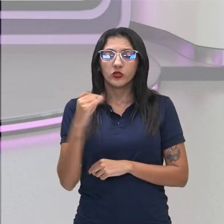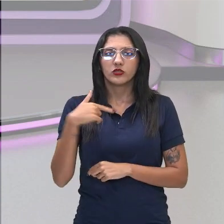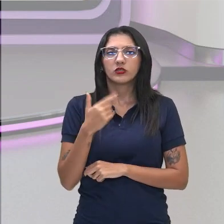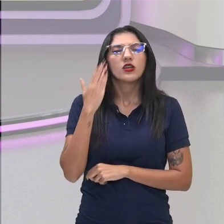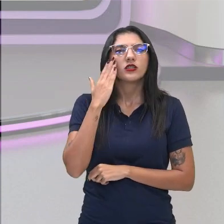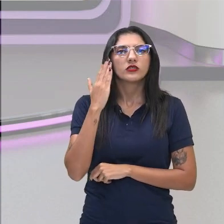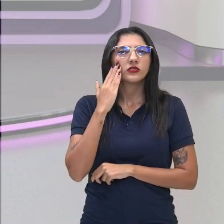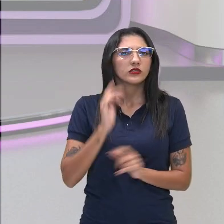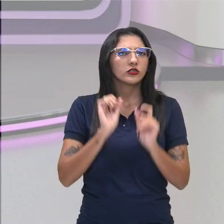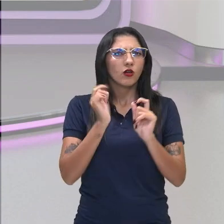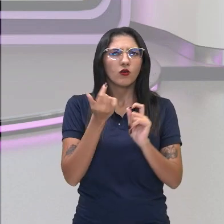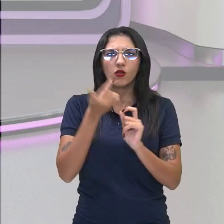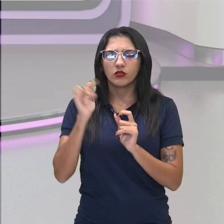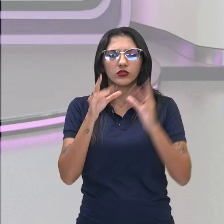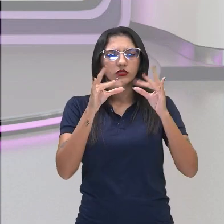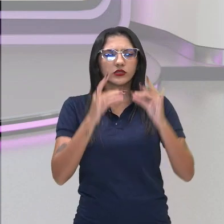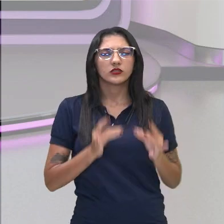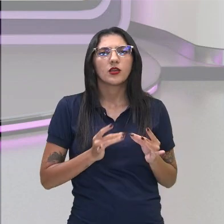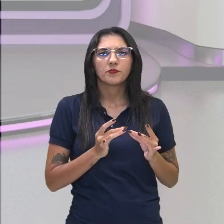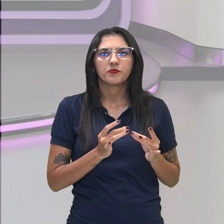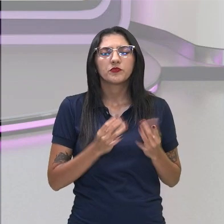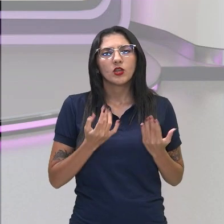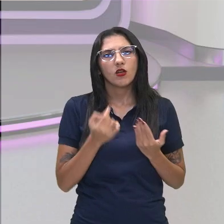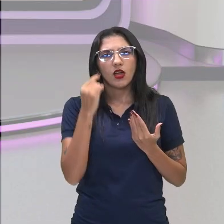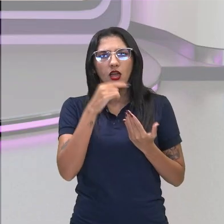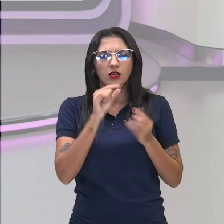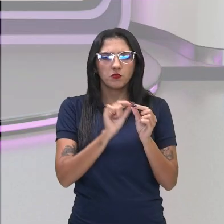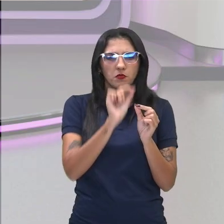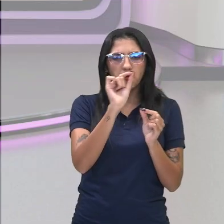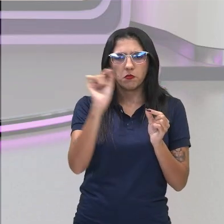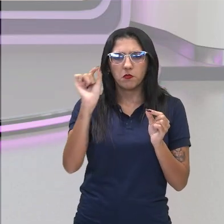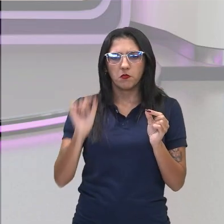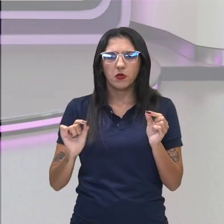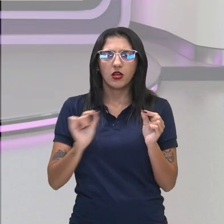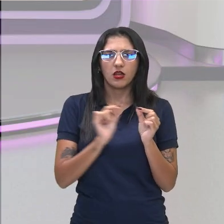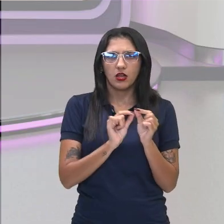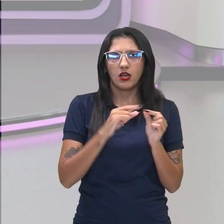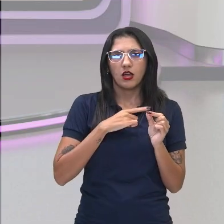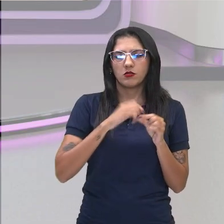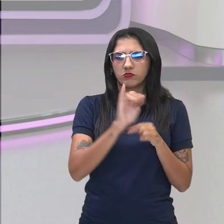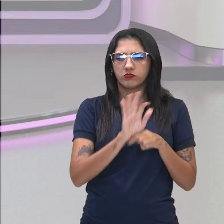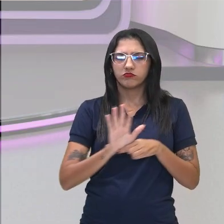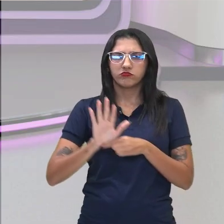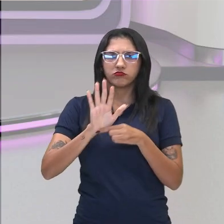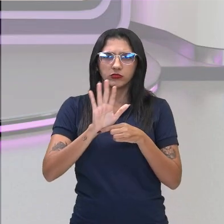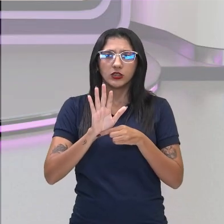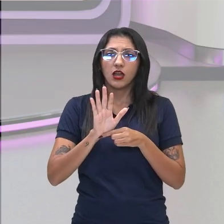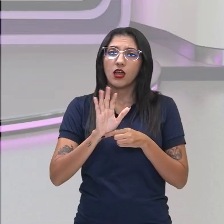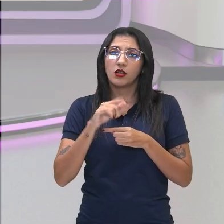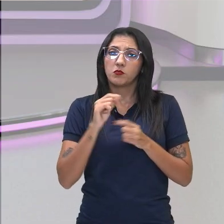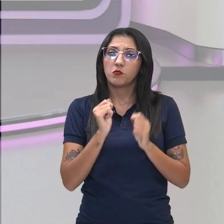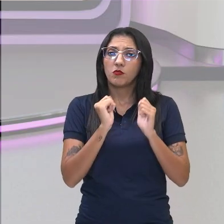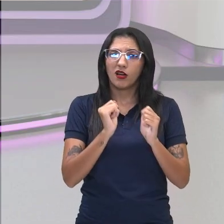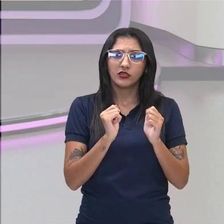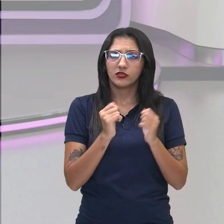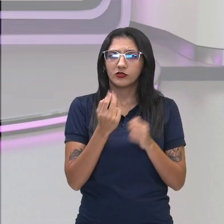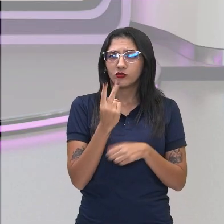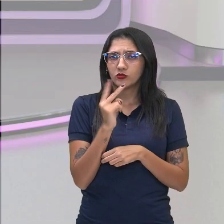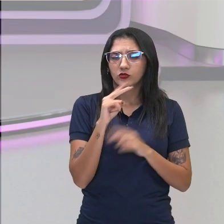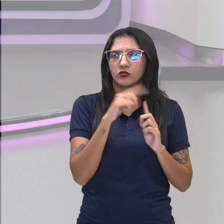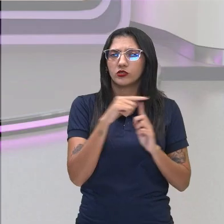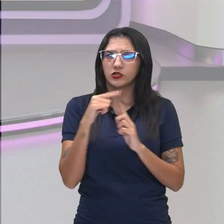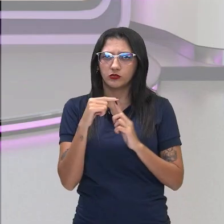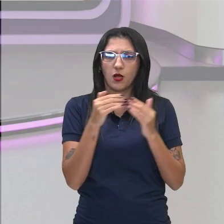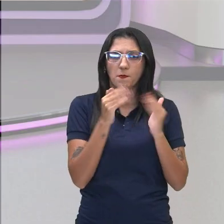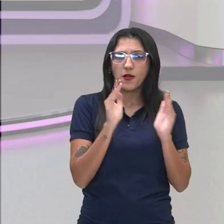coisa. Essas linhas poligonais, né, que são essas retas que formam o desenho, elas podem ser abertas e fechadas. Então,